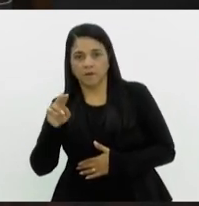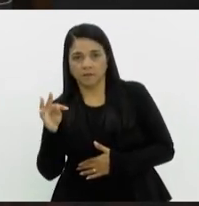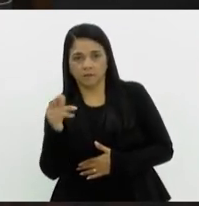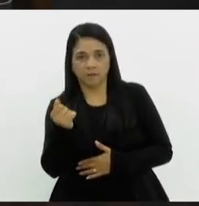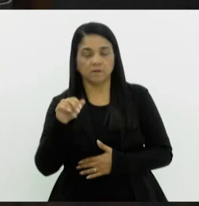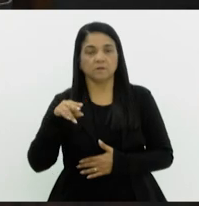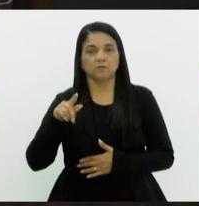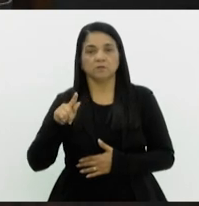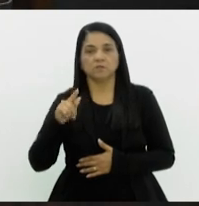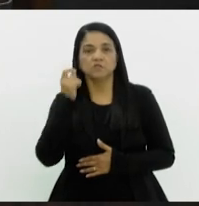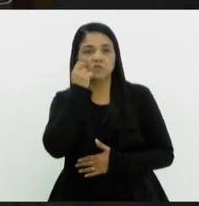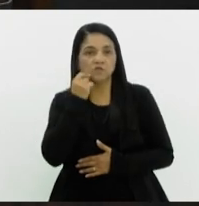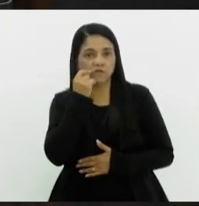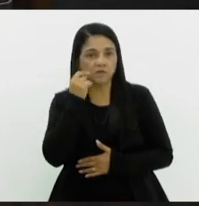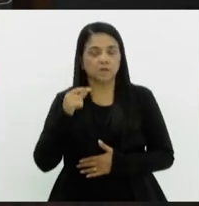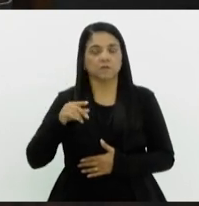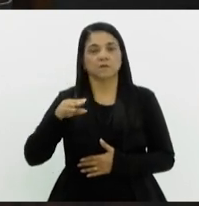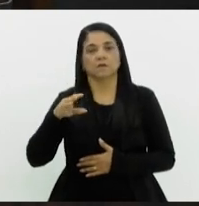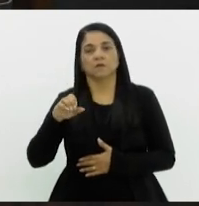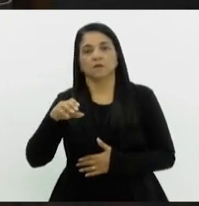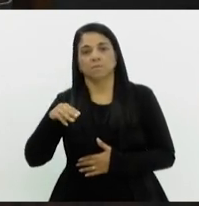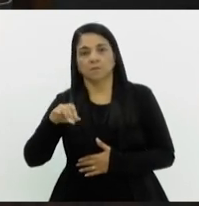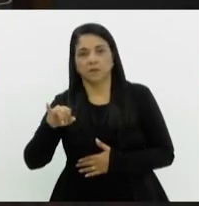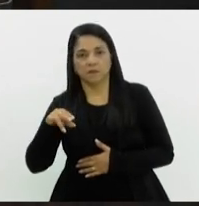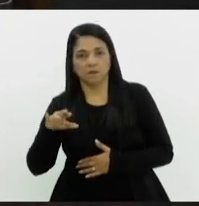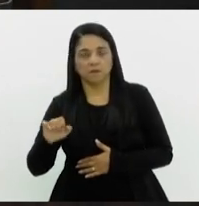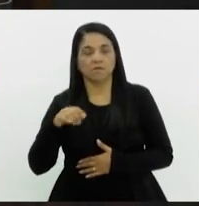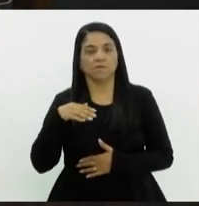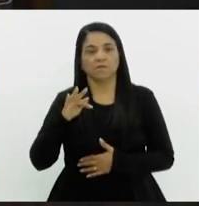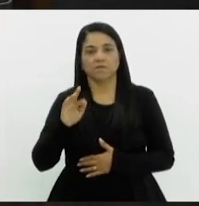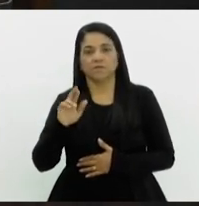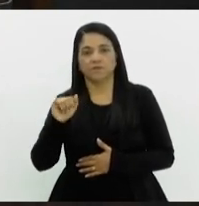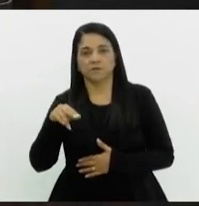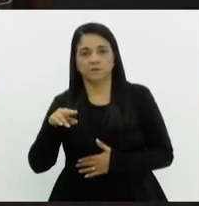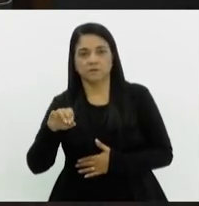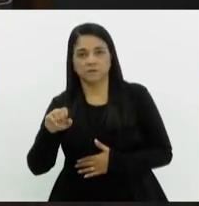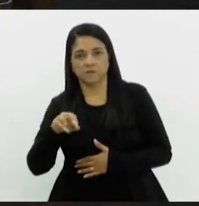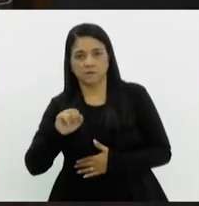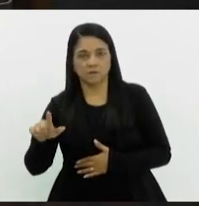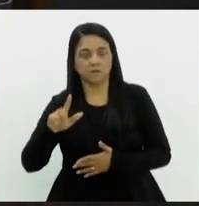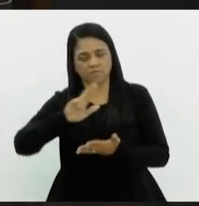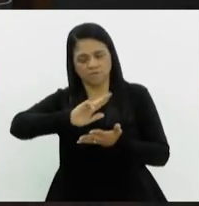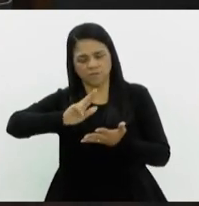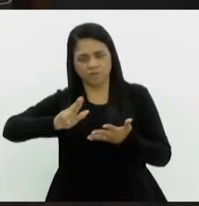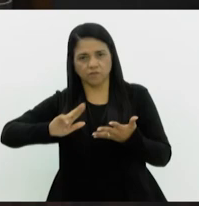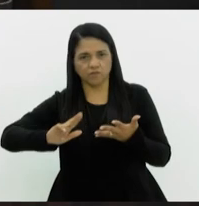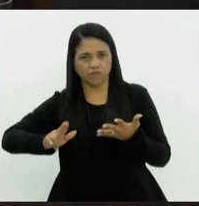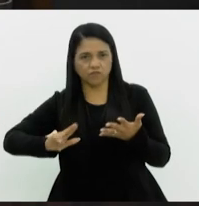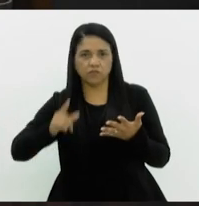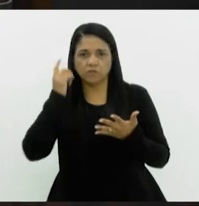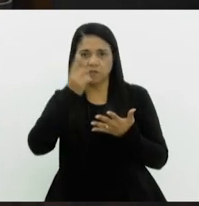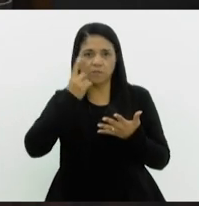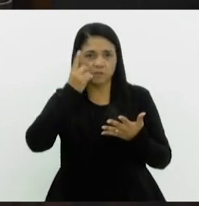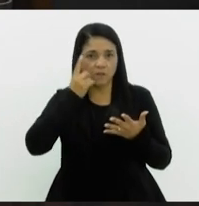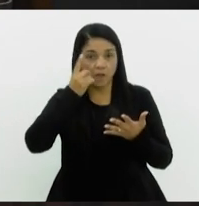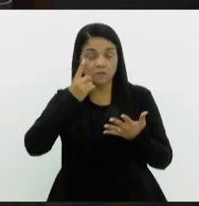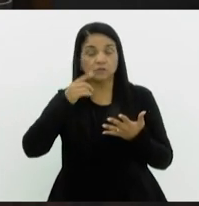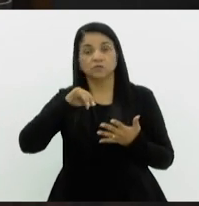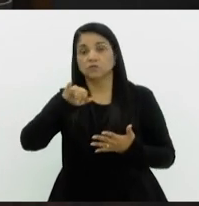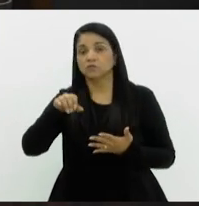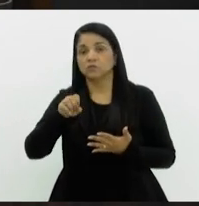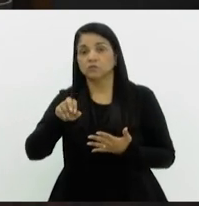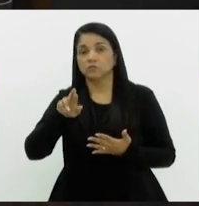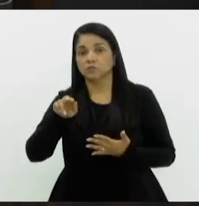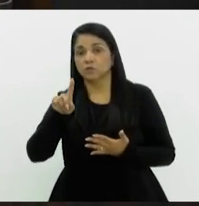Giovanni Ratinho, Carlos Mink, Val Ceasa, Franciane Mota, Carlos Macedo, Anderson Moraes, Chico Machado, Renan Jordi,